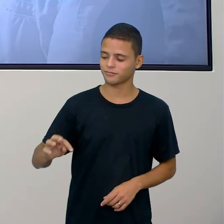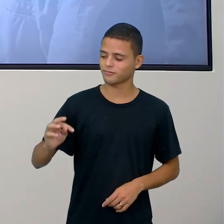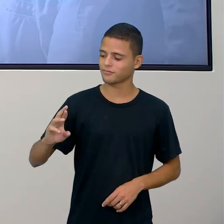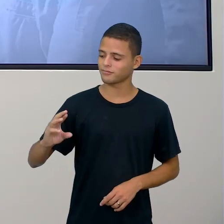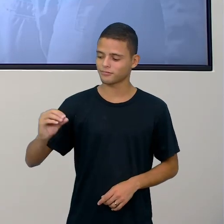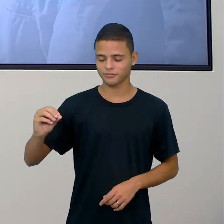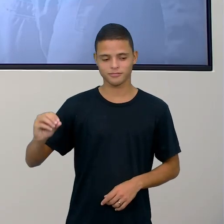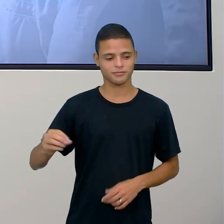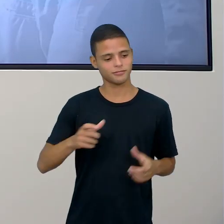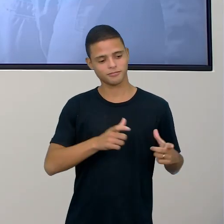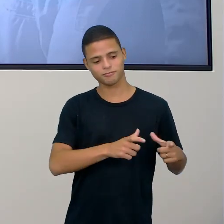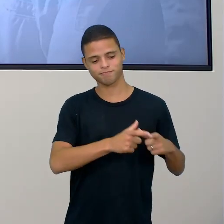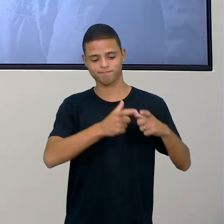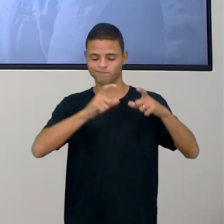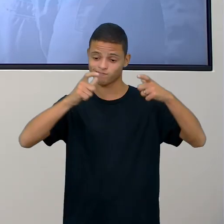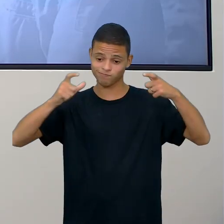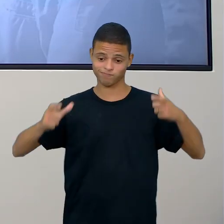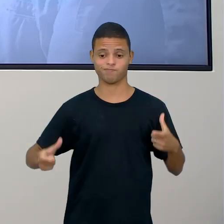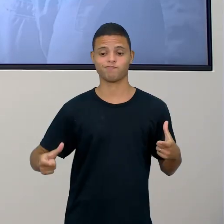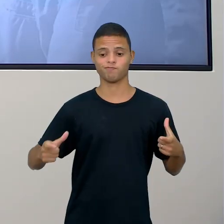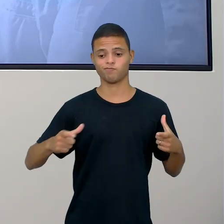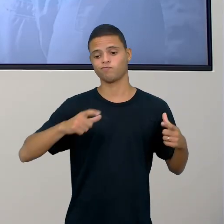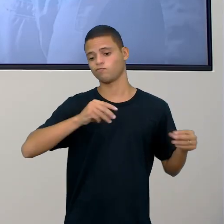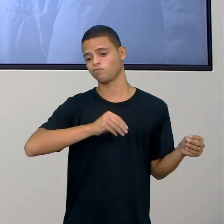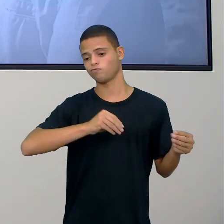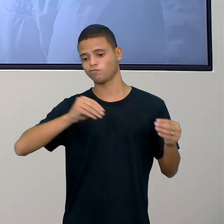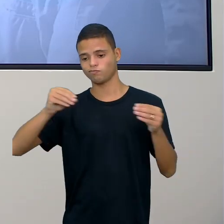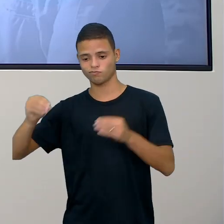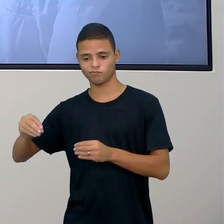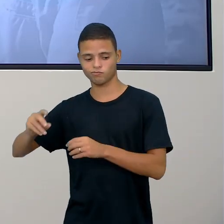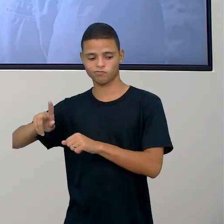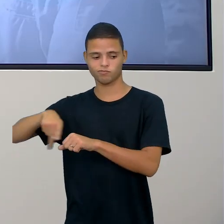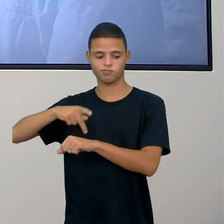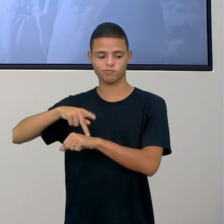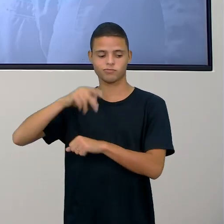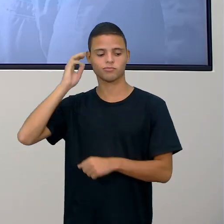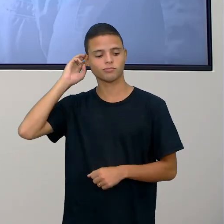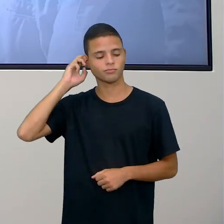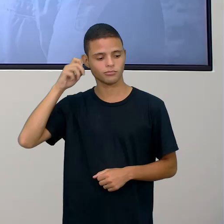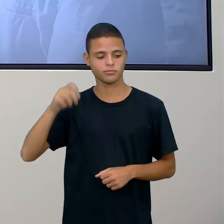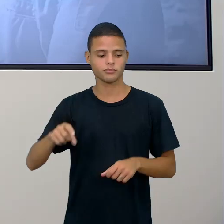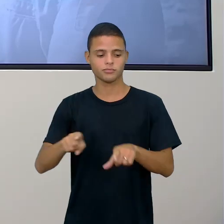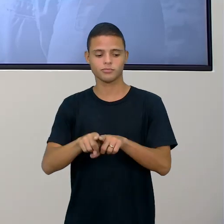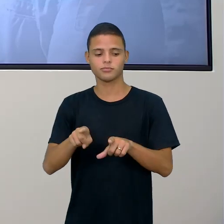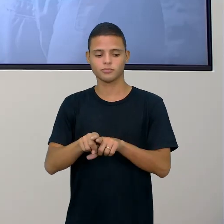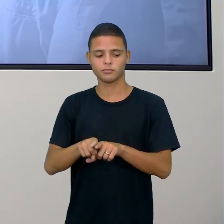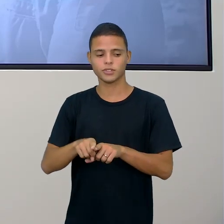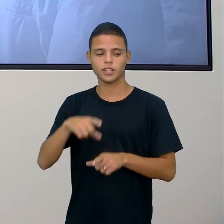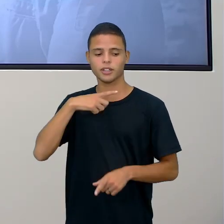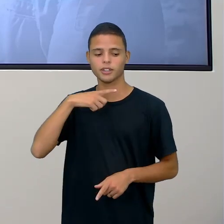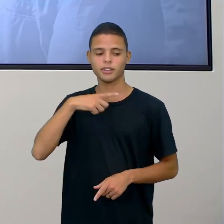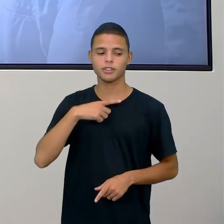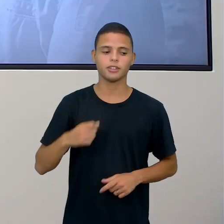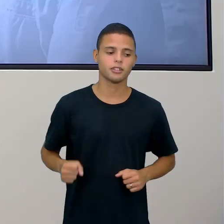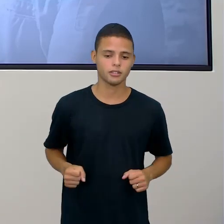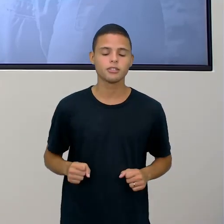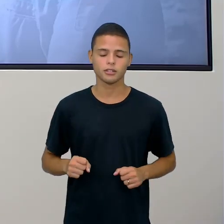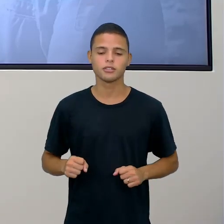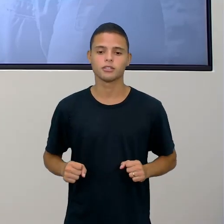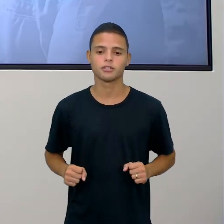esse de migrar entre países diferentes, quanto também, né, de migrar